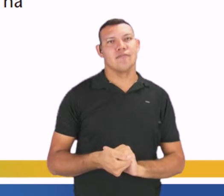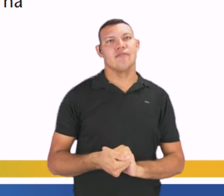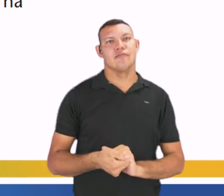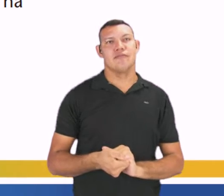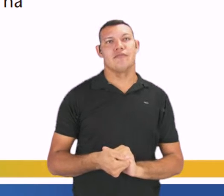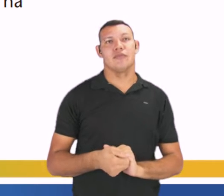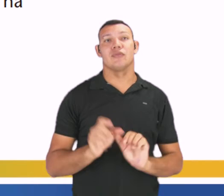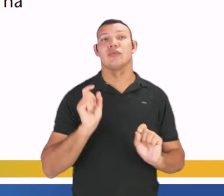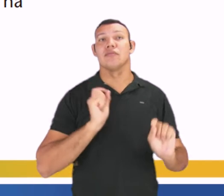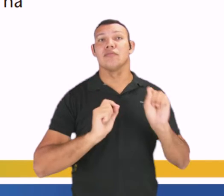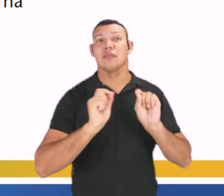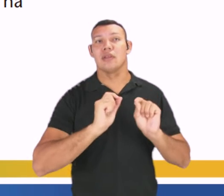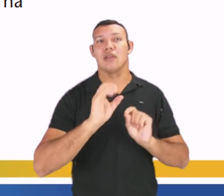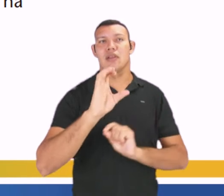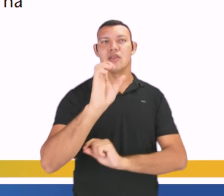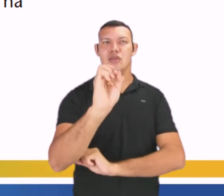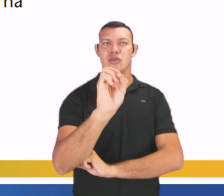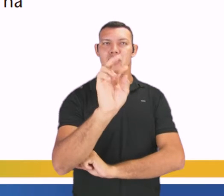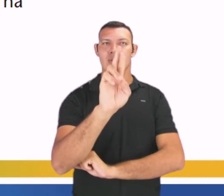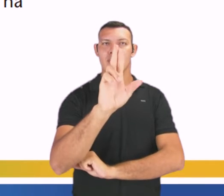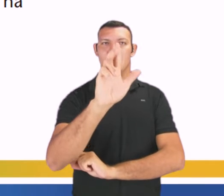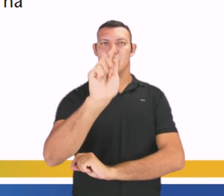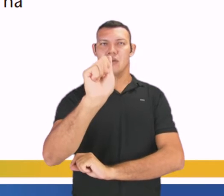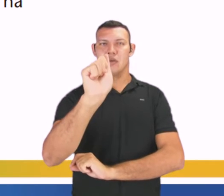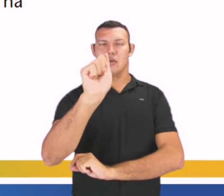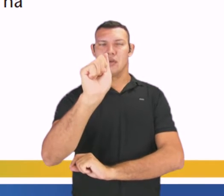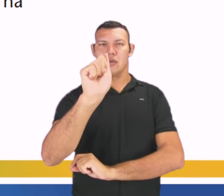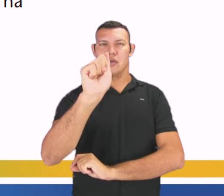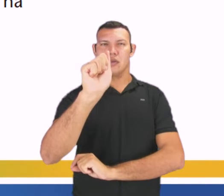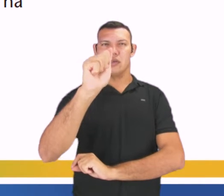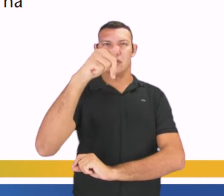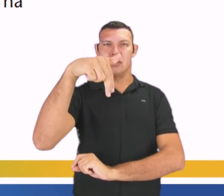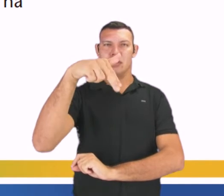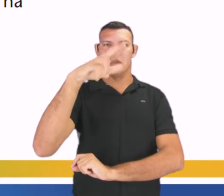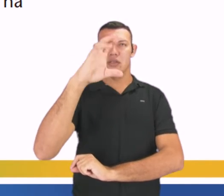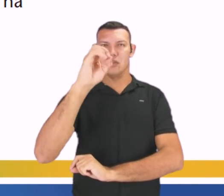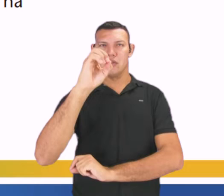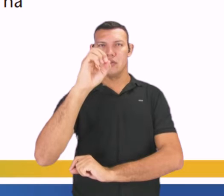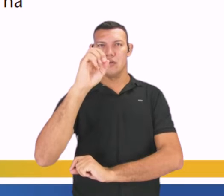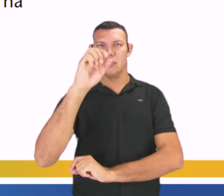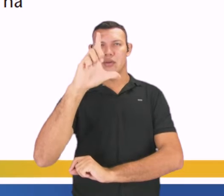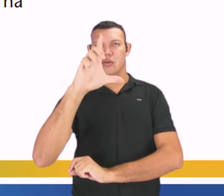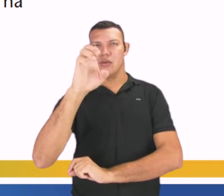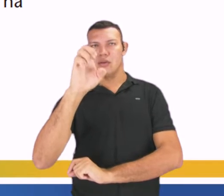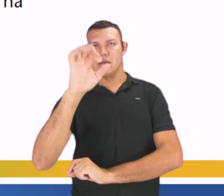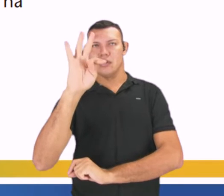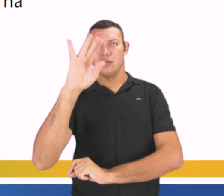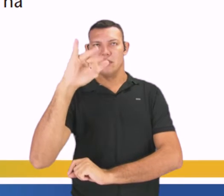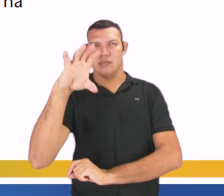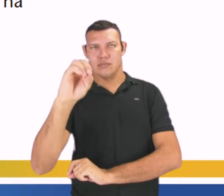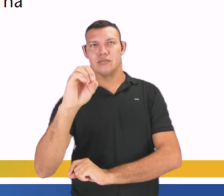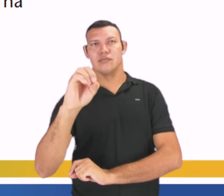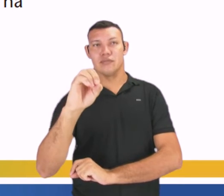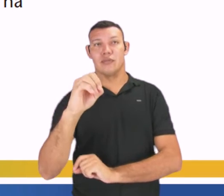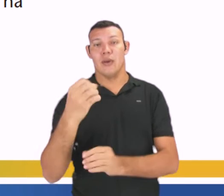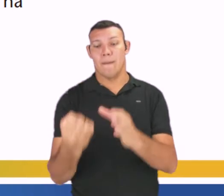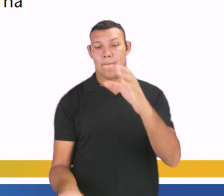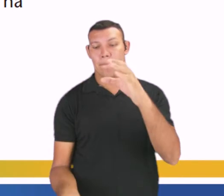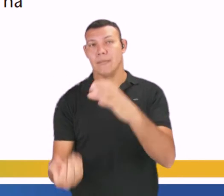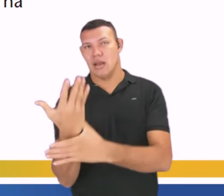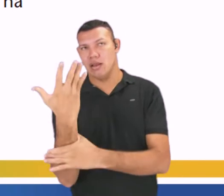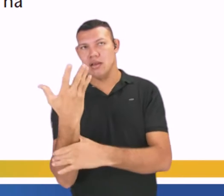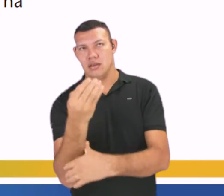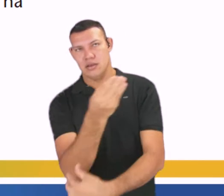organolépticos, né? Que vai poder formar álcools e cetonas, como você pode observar